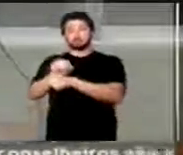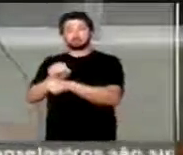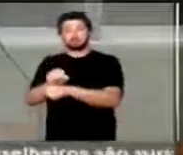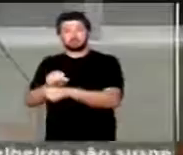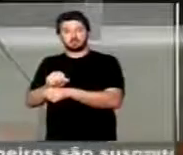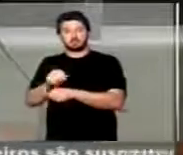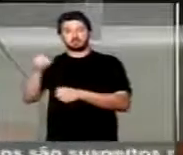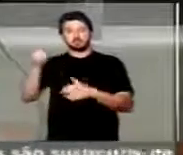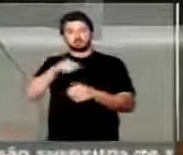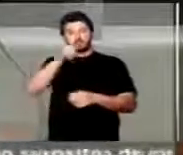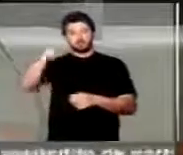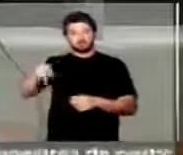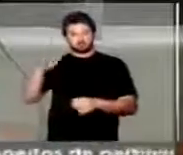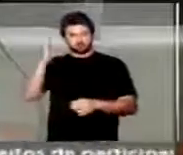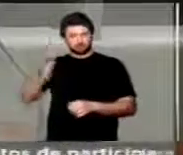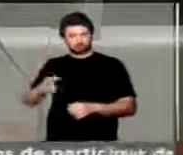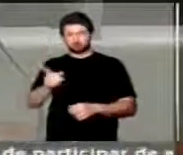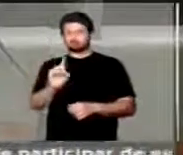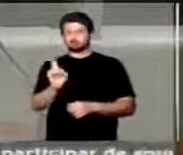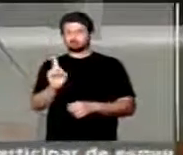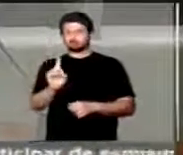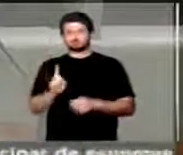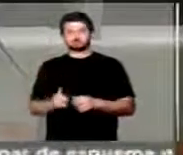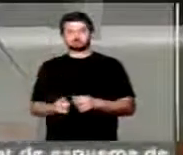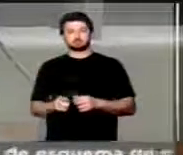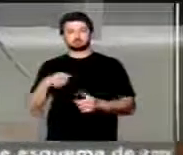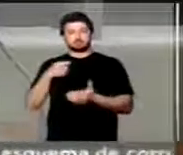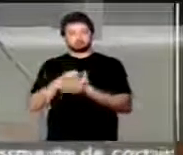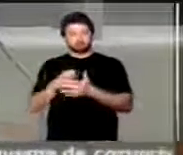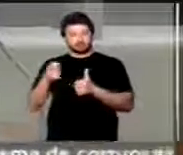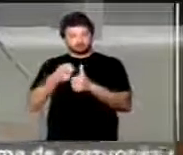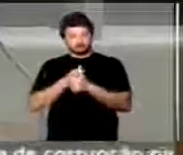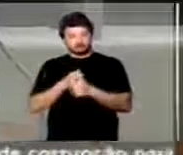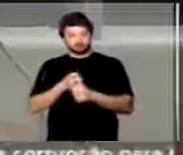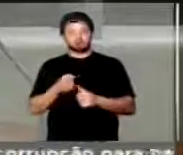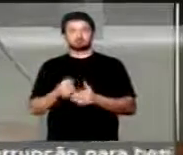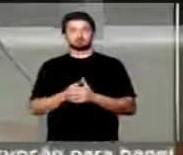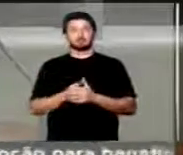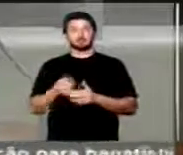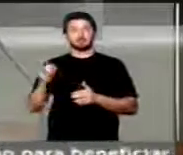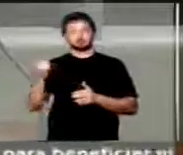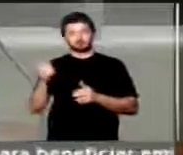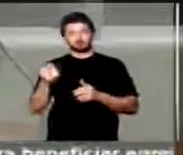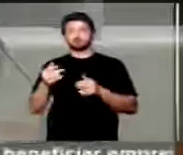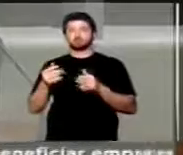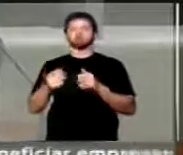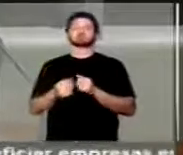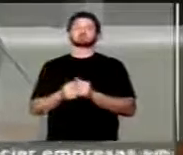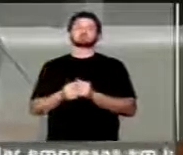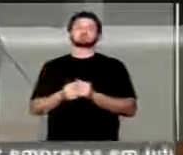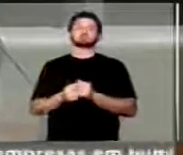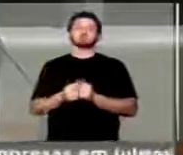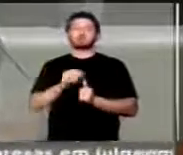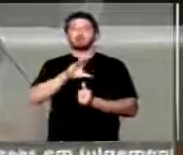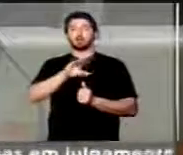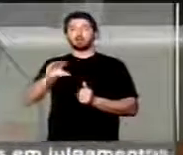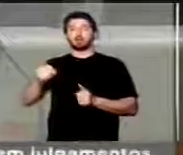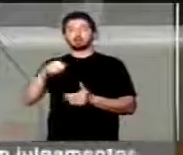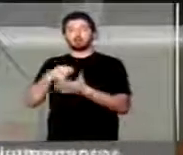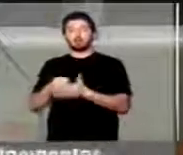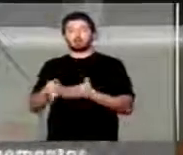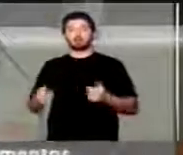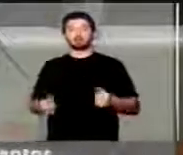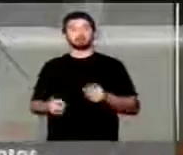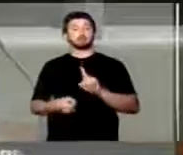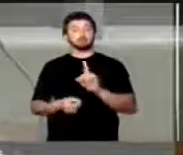ou cancelar imediatamente o pagamento dos juros da dívida, da amortização da dívida e dos contratos.